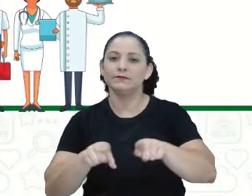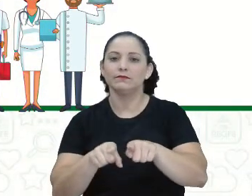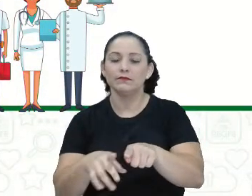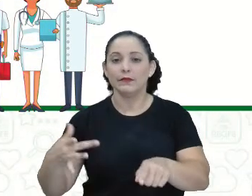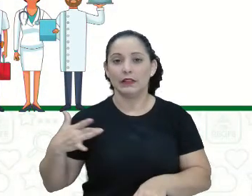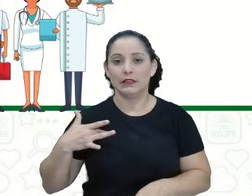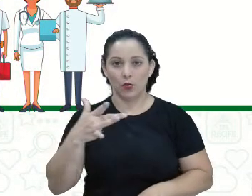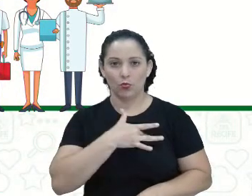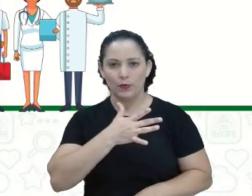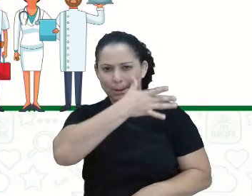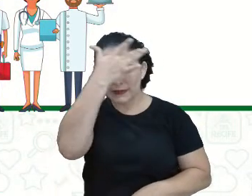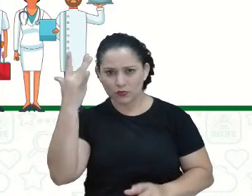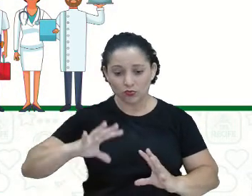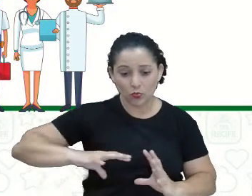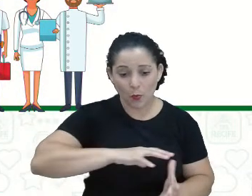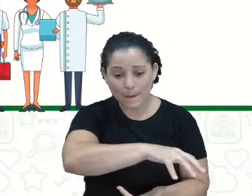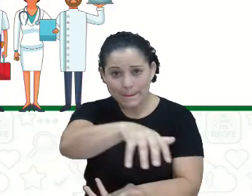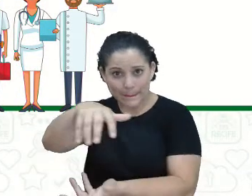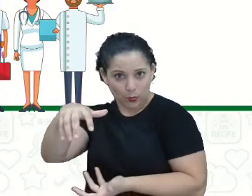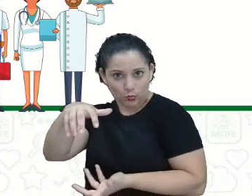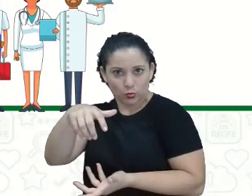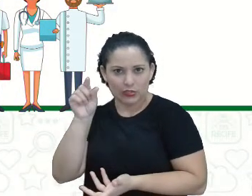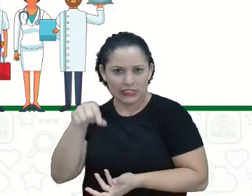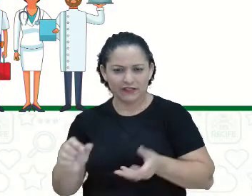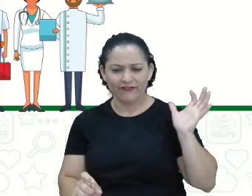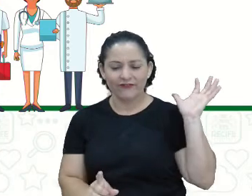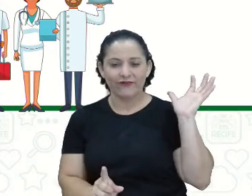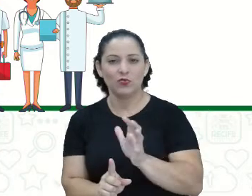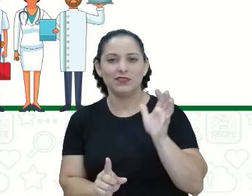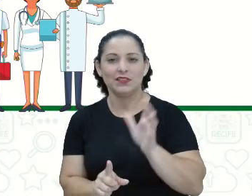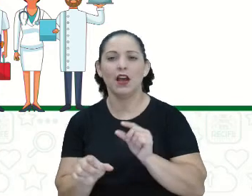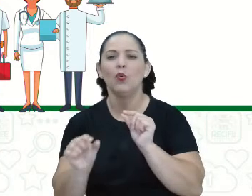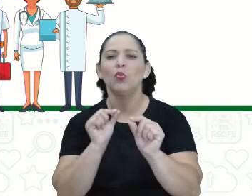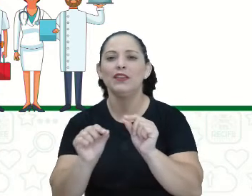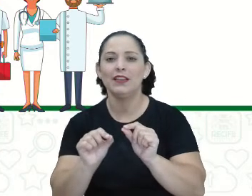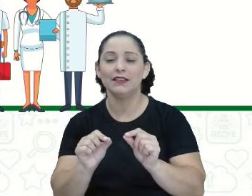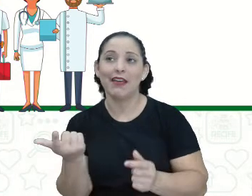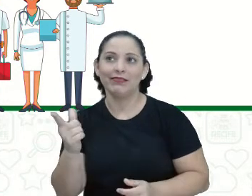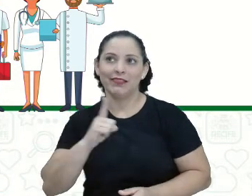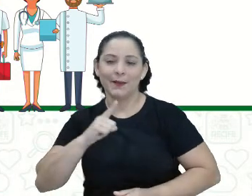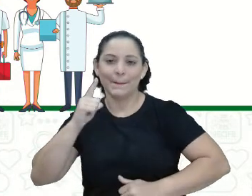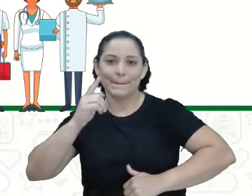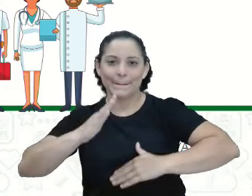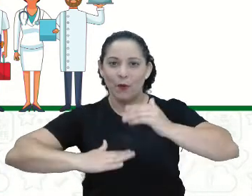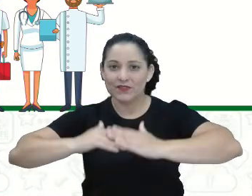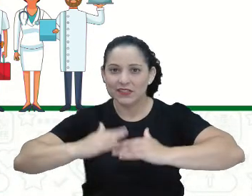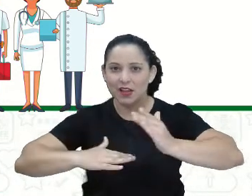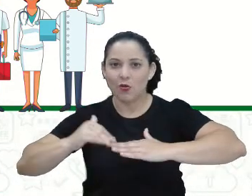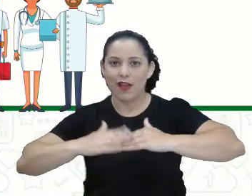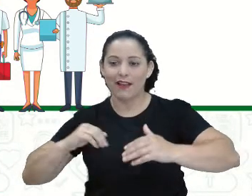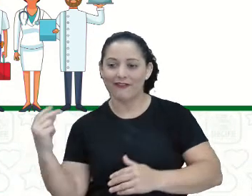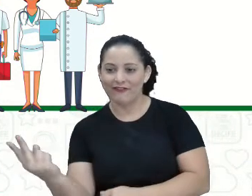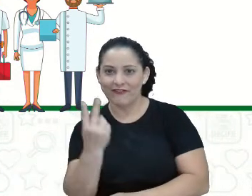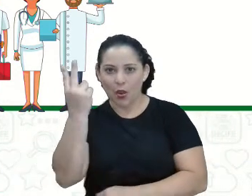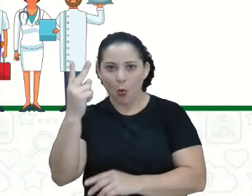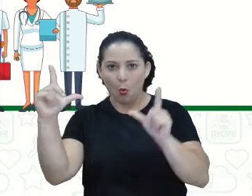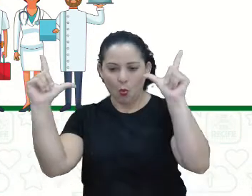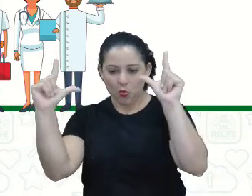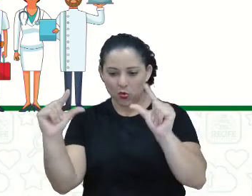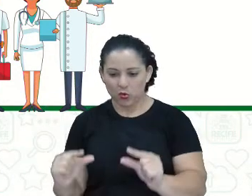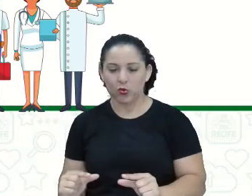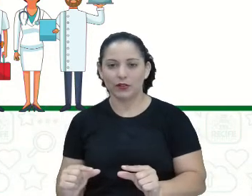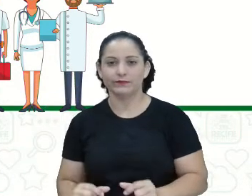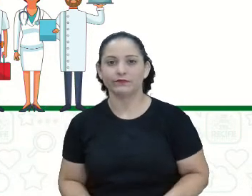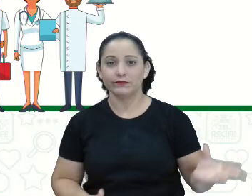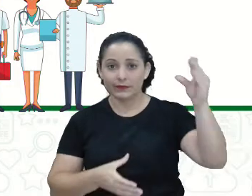saúde mundial são fatores que influenciaram a desvalorização de algumas profissões. E recente no Brasil mostrou